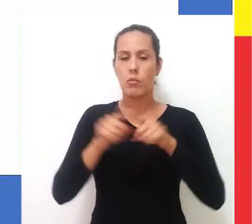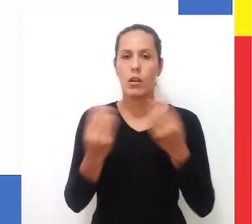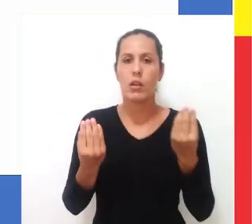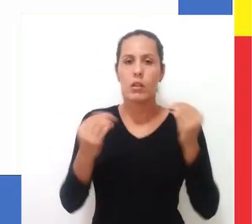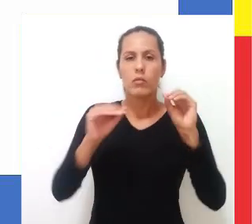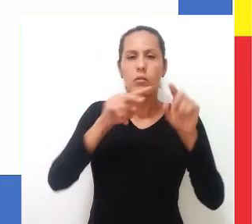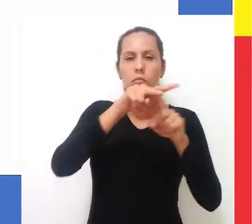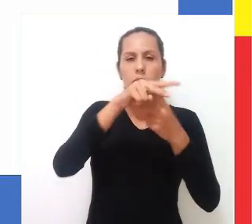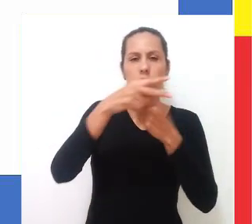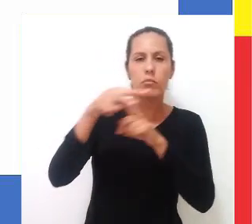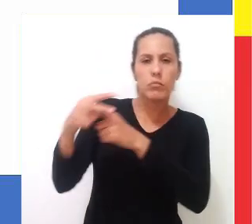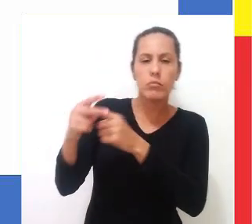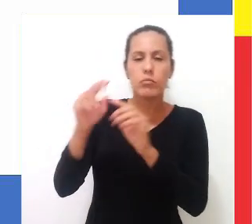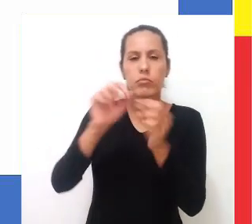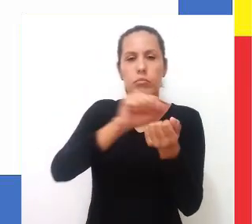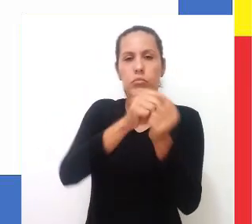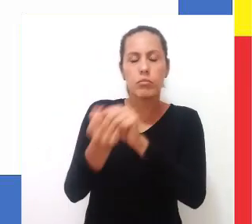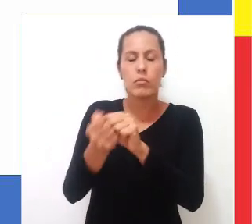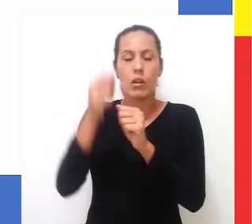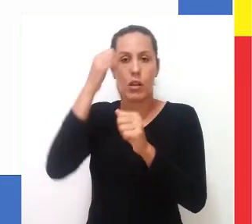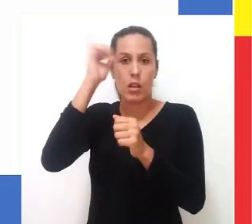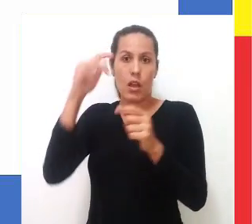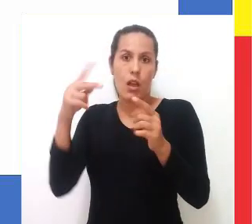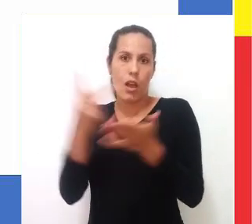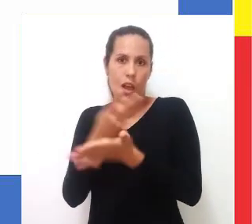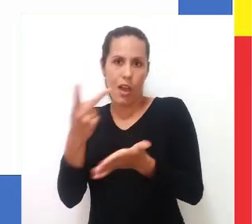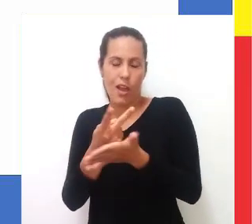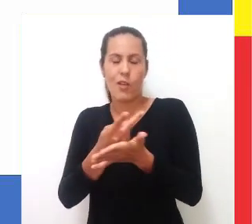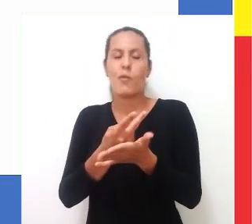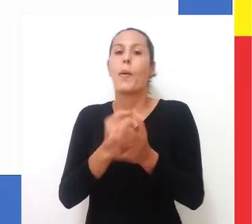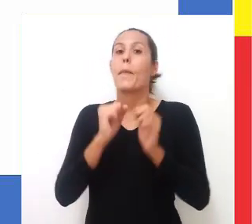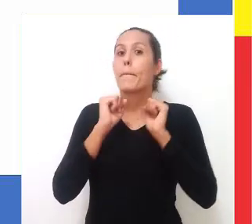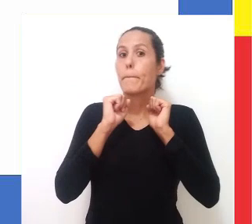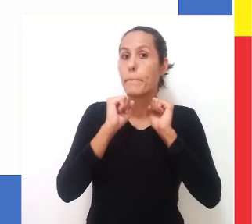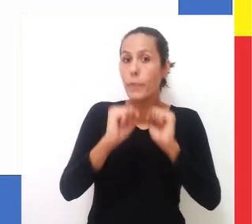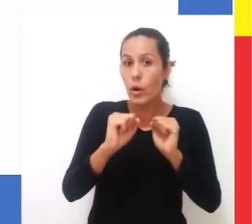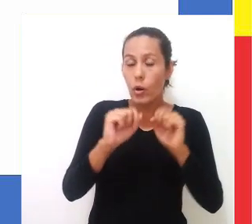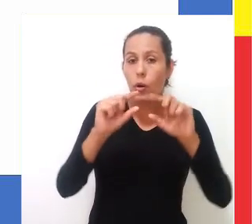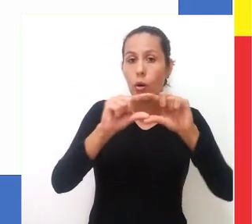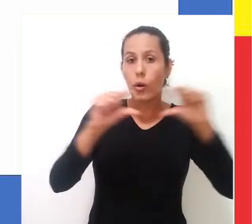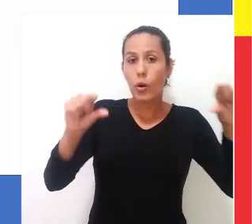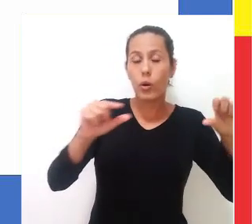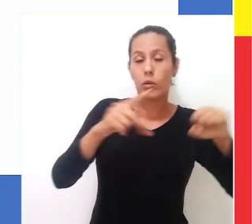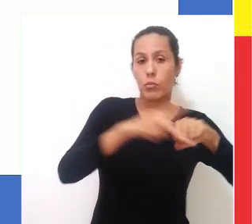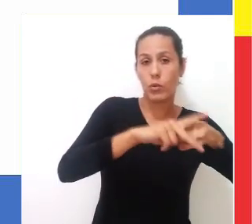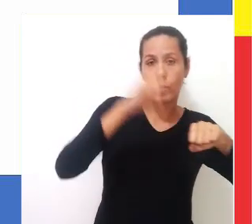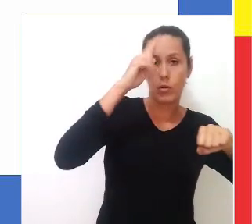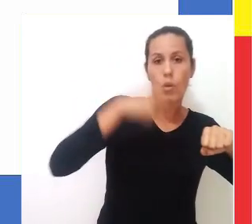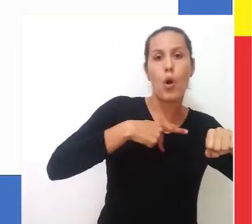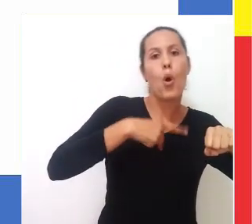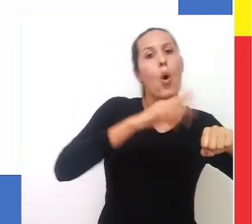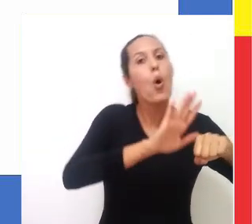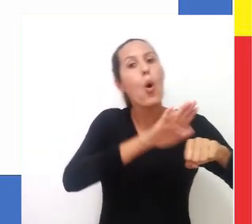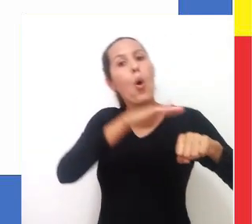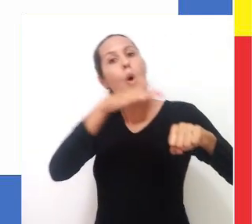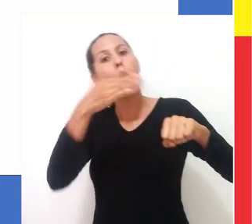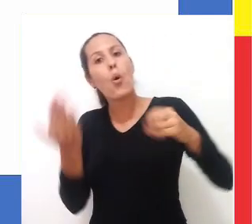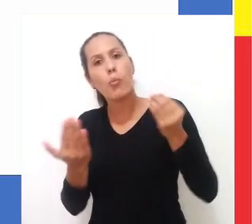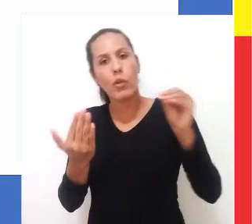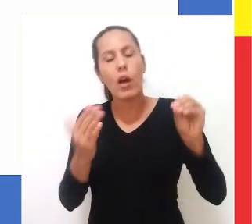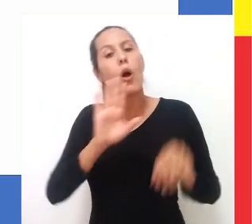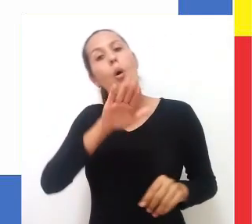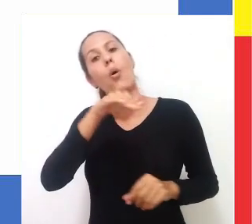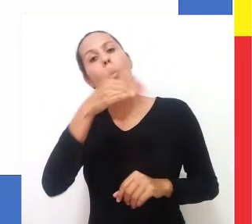vocês vão reescrevê-las consertando os erros. Observe que o erro ele pode estar no demonstrative